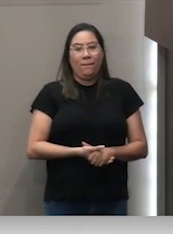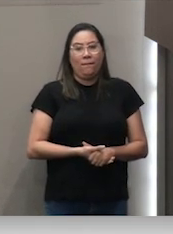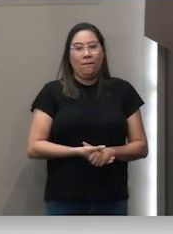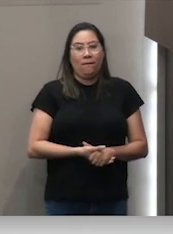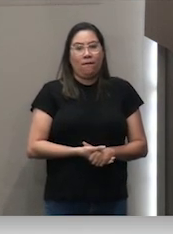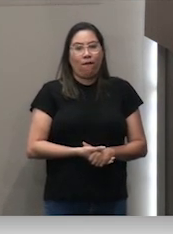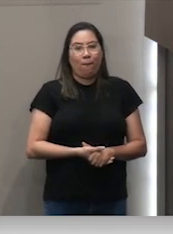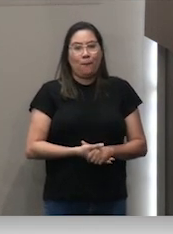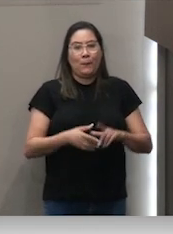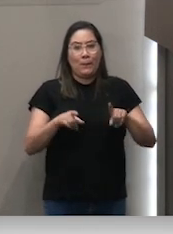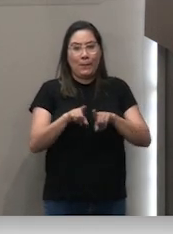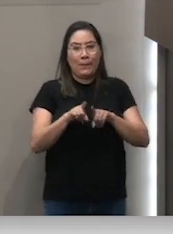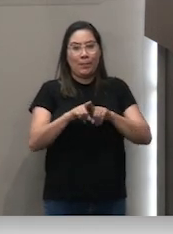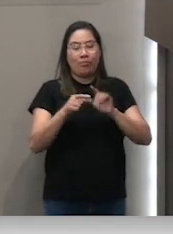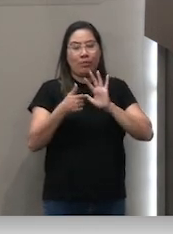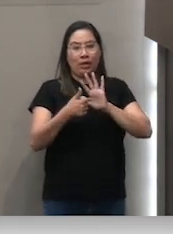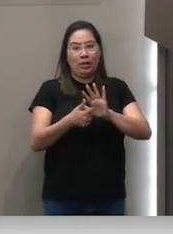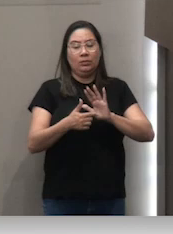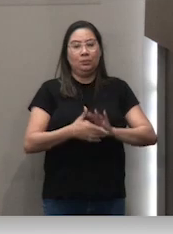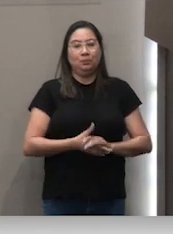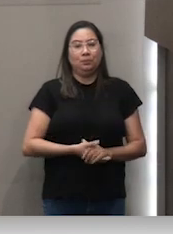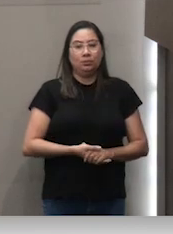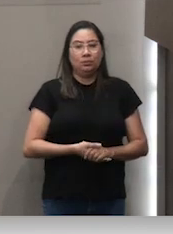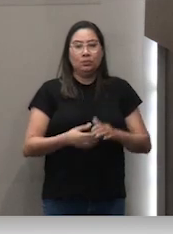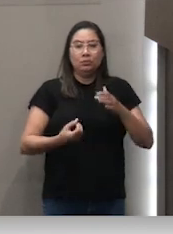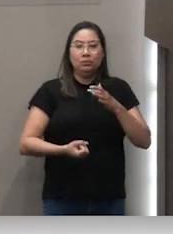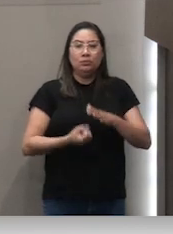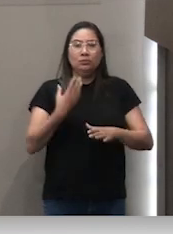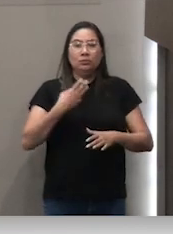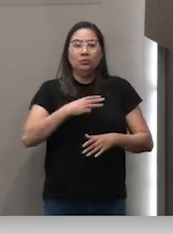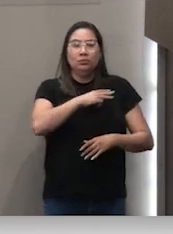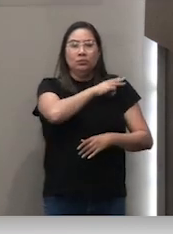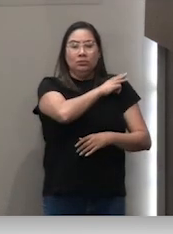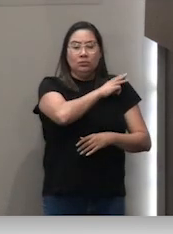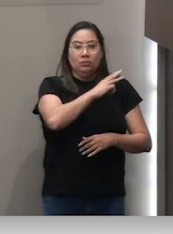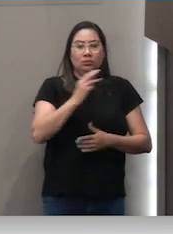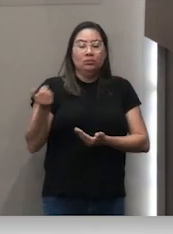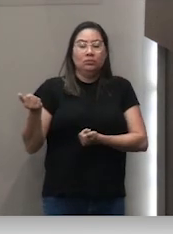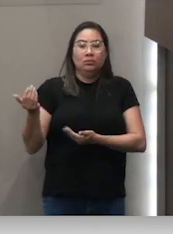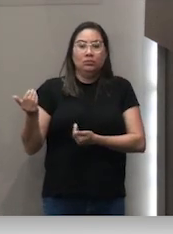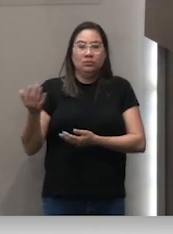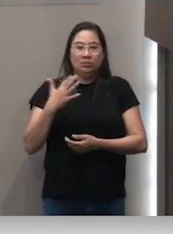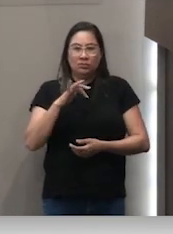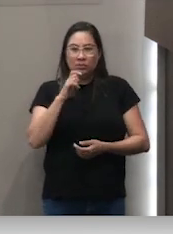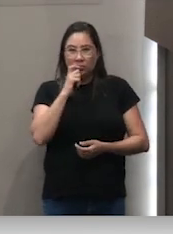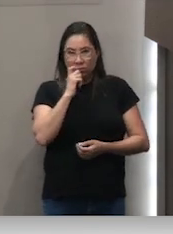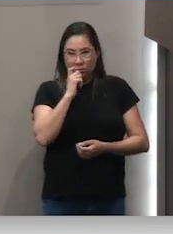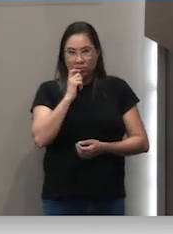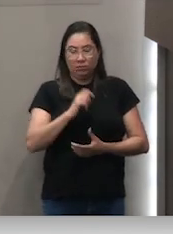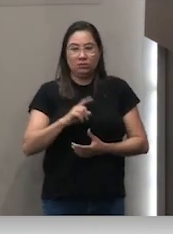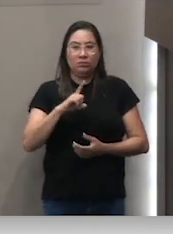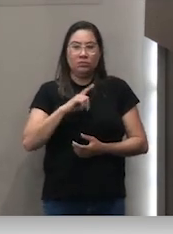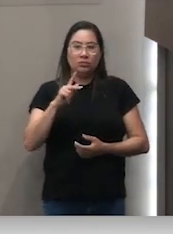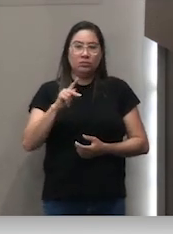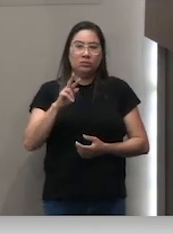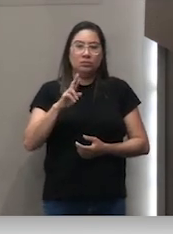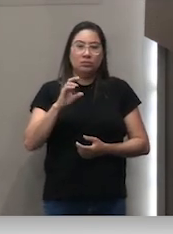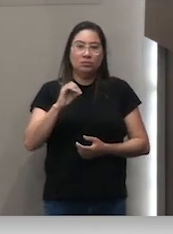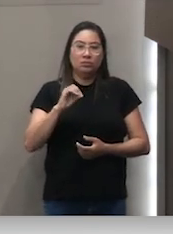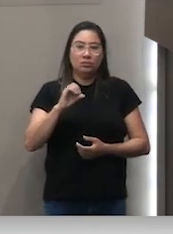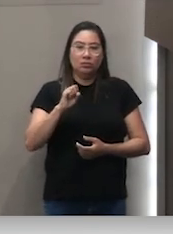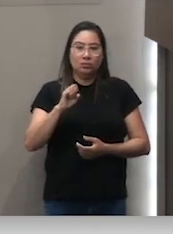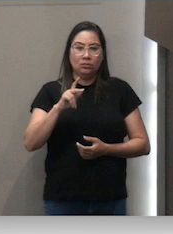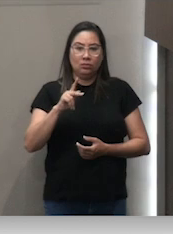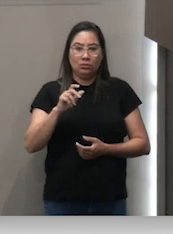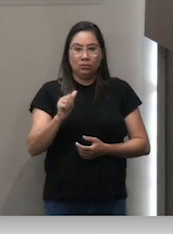Ainda dentro das indicações, nós temos a indicação para a criação da Brigada Mirim. Nós tínhamos o antigo Prozepa aqui no município de Passo Fundo, que era lá no quartel 3º